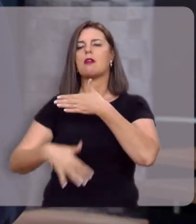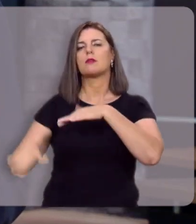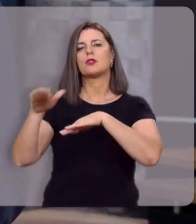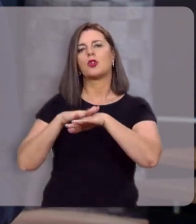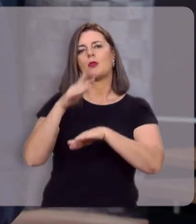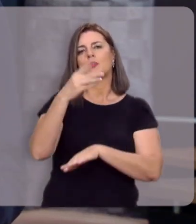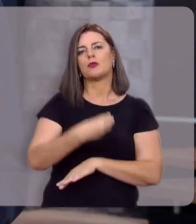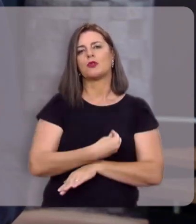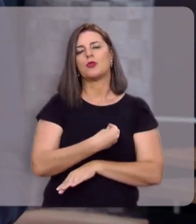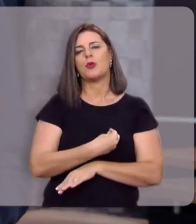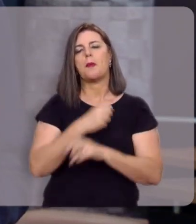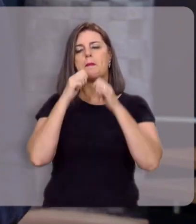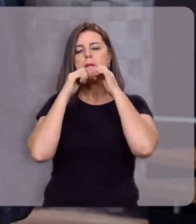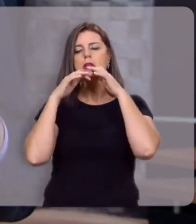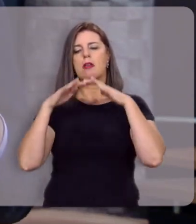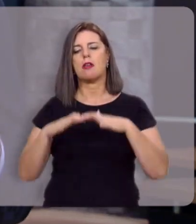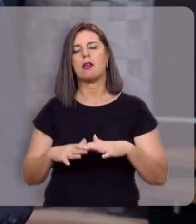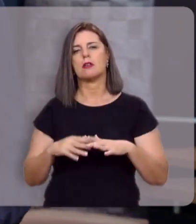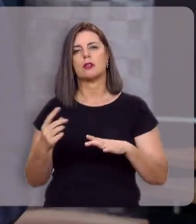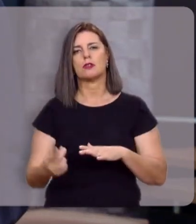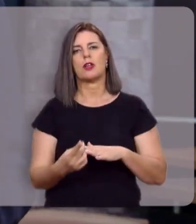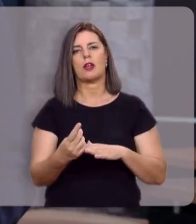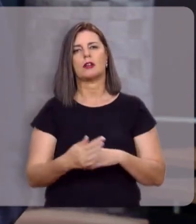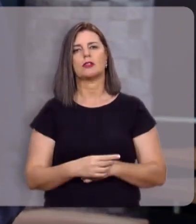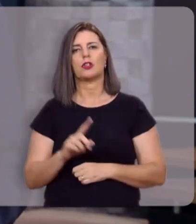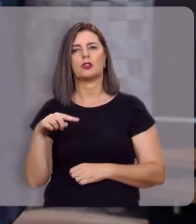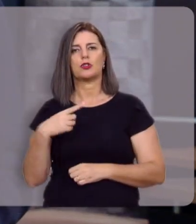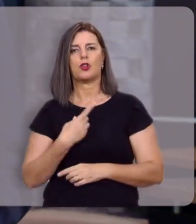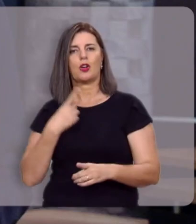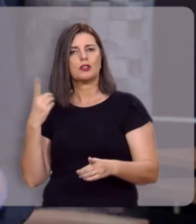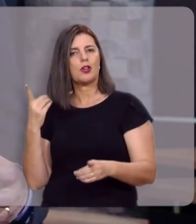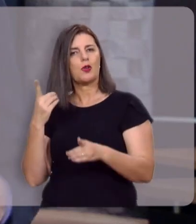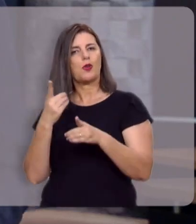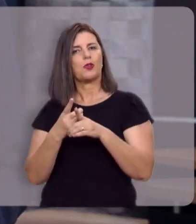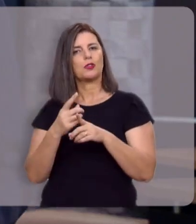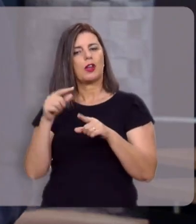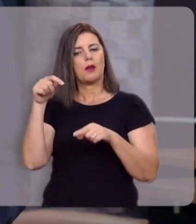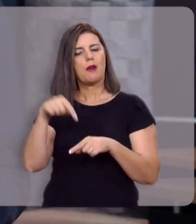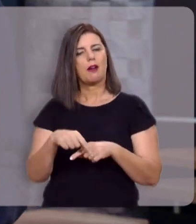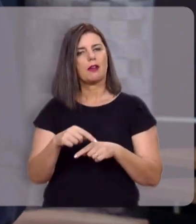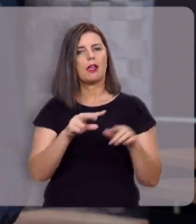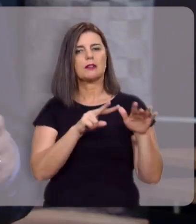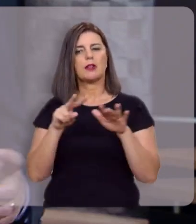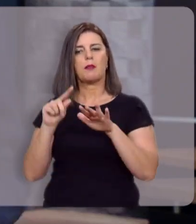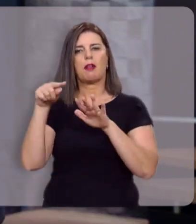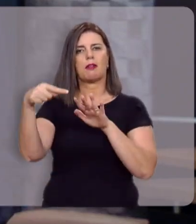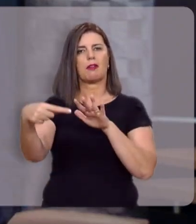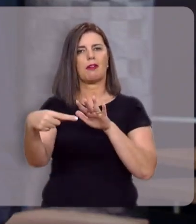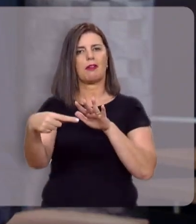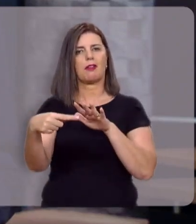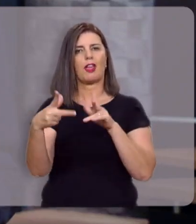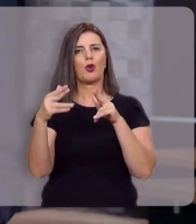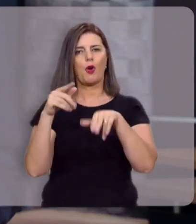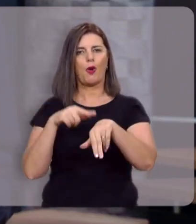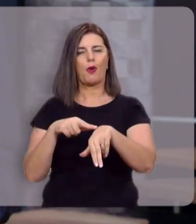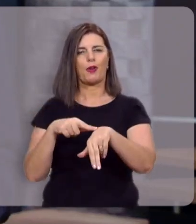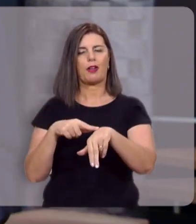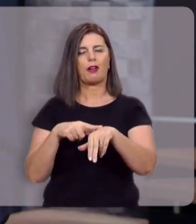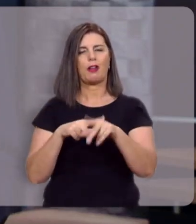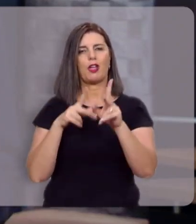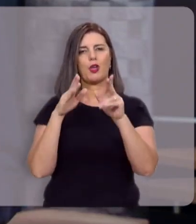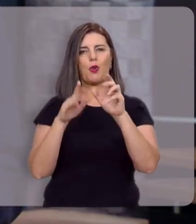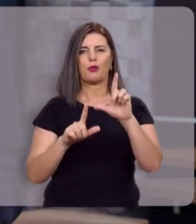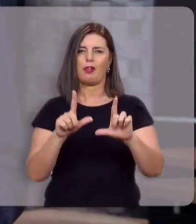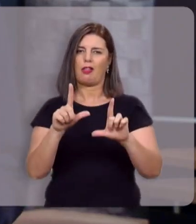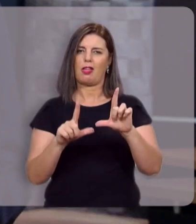e derramando sobre você bênçãos sem medida. Nós nos vemos aqui na próxima semana,